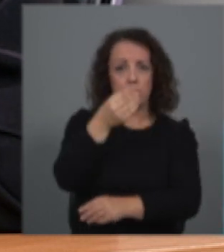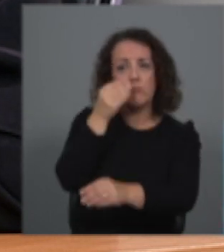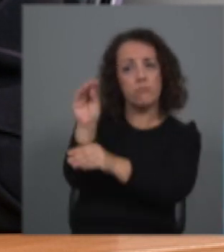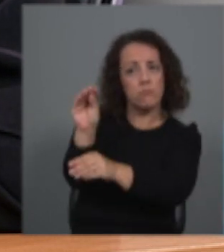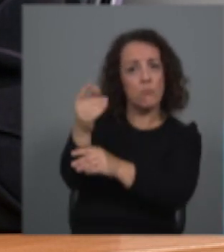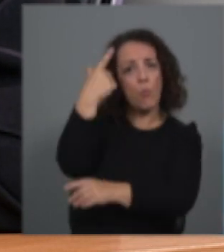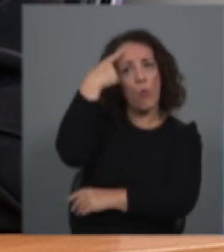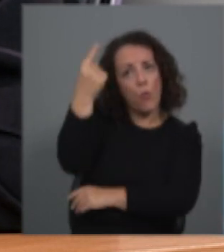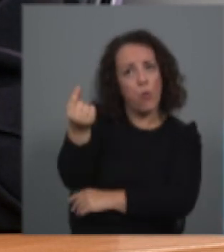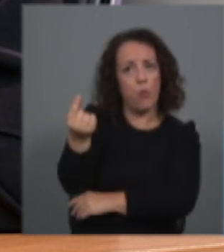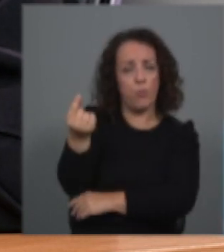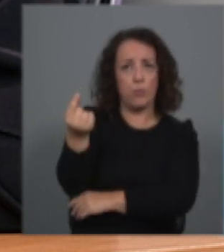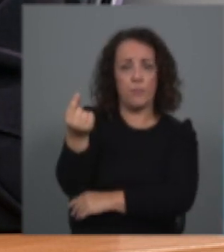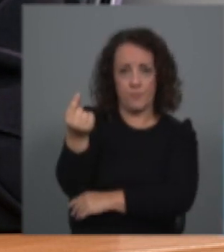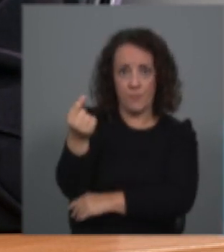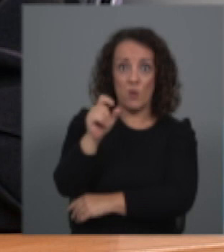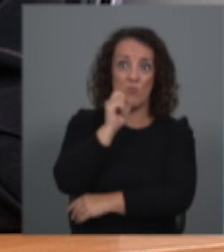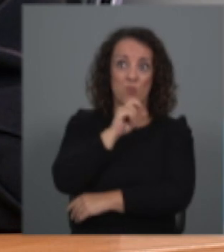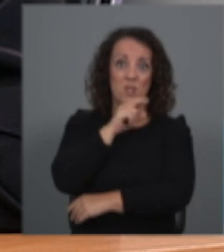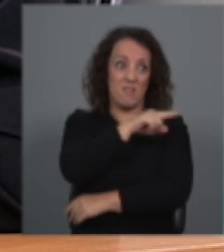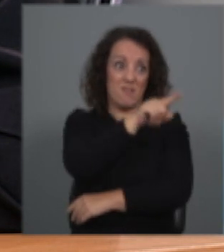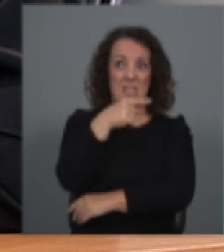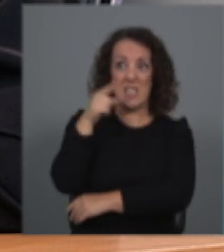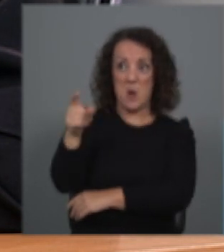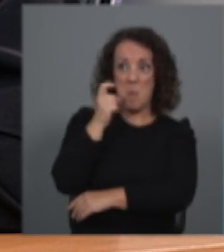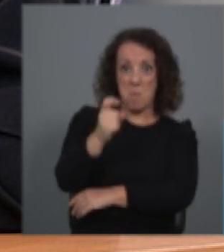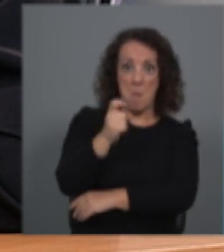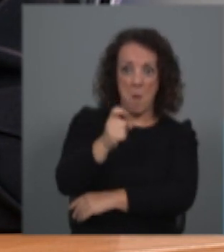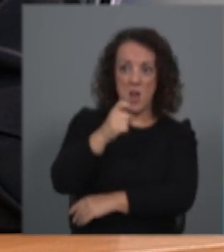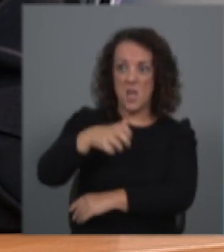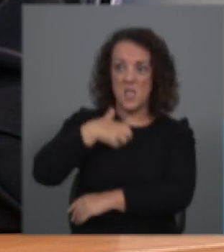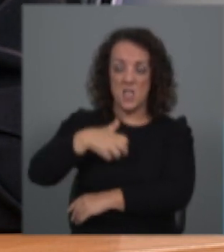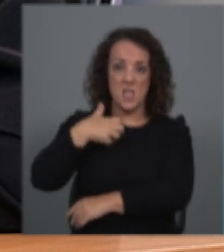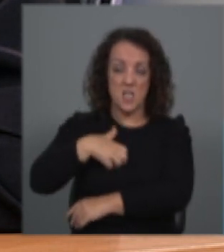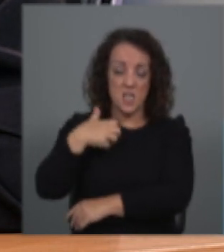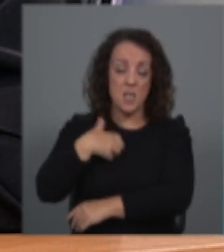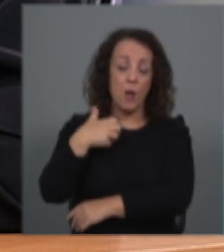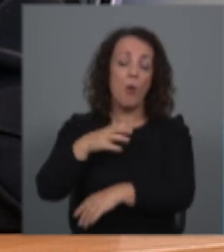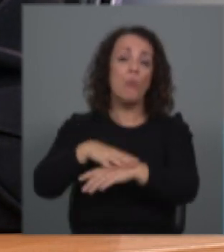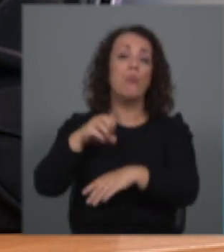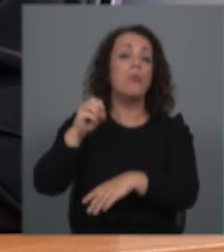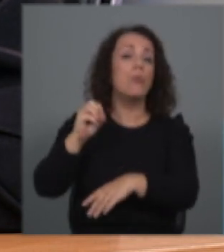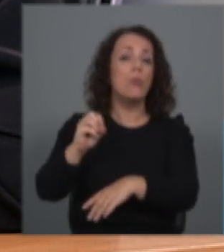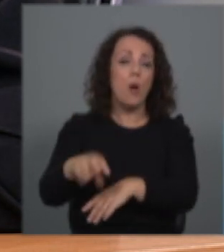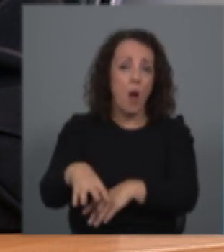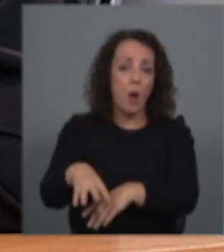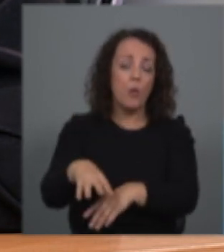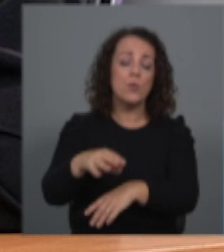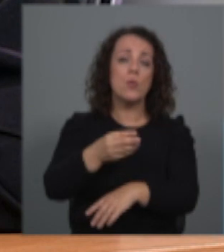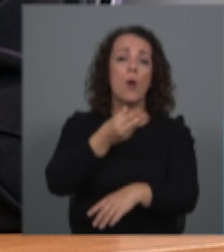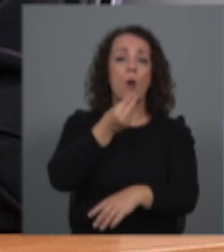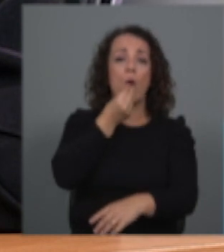lobo, que provavelmente toda a sua agressividade, toda a sua fúria vinha da